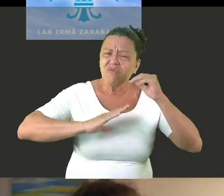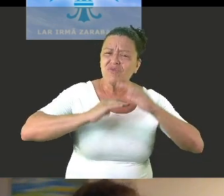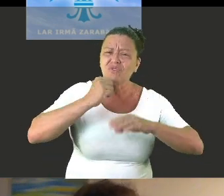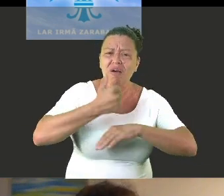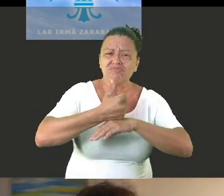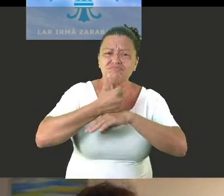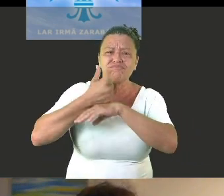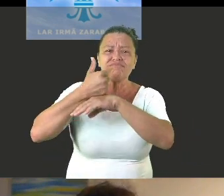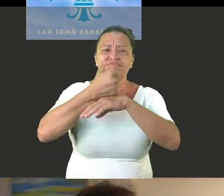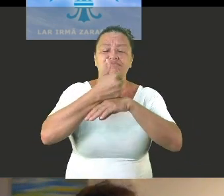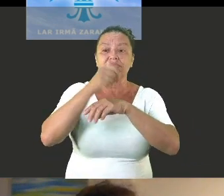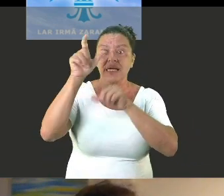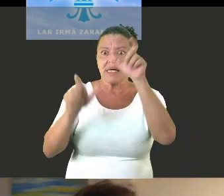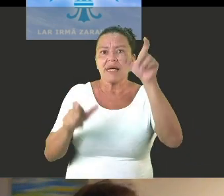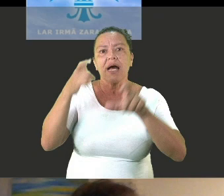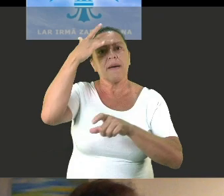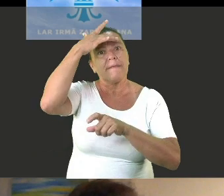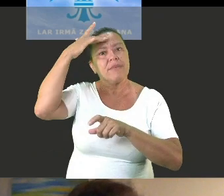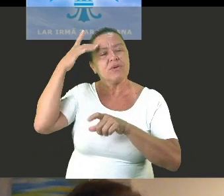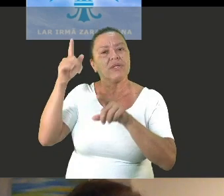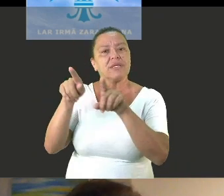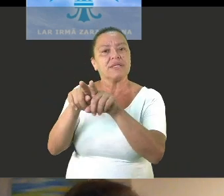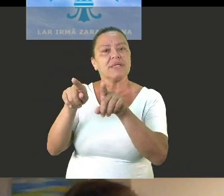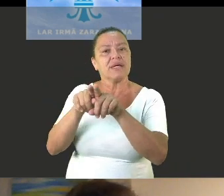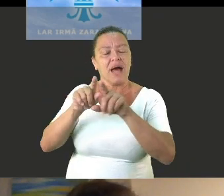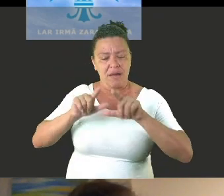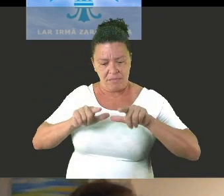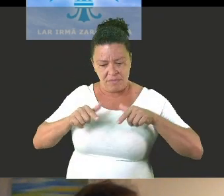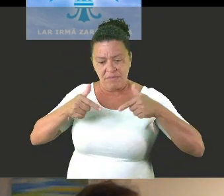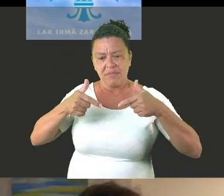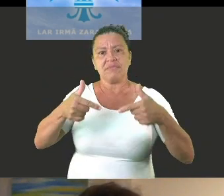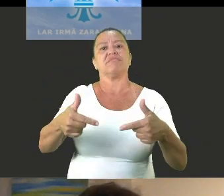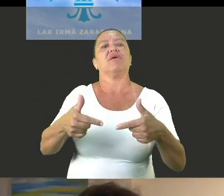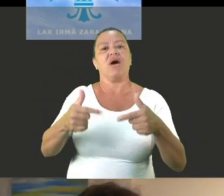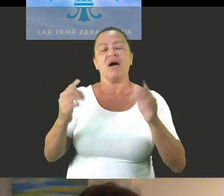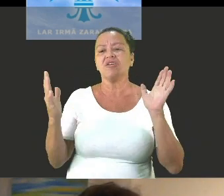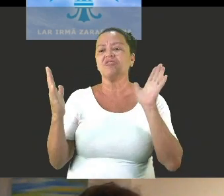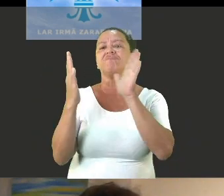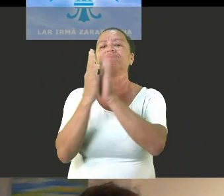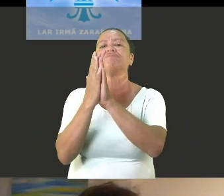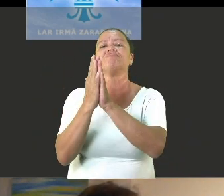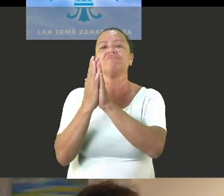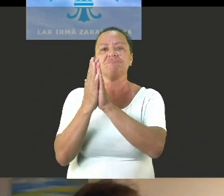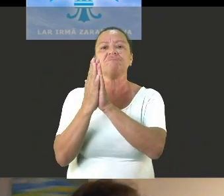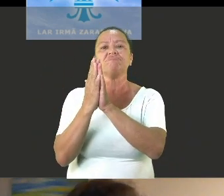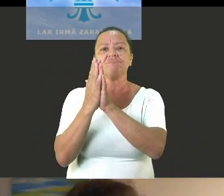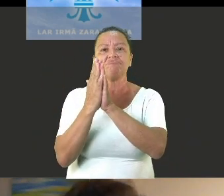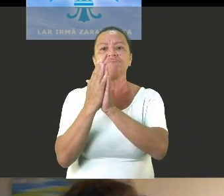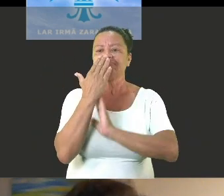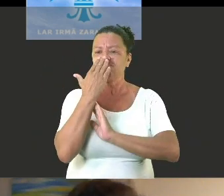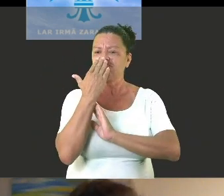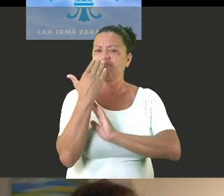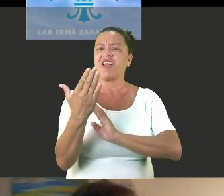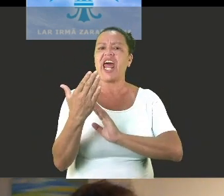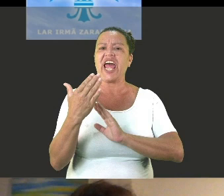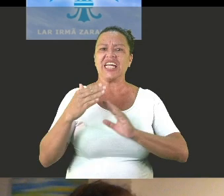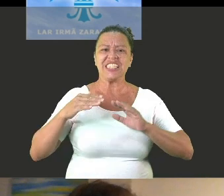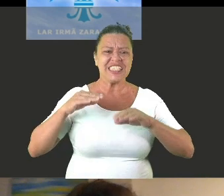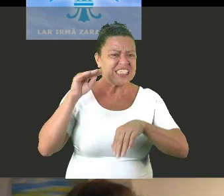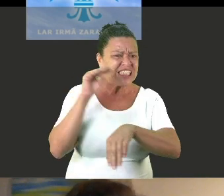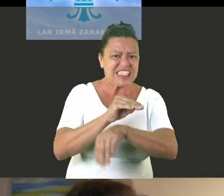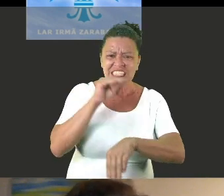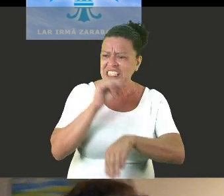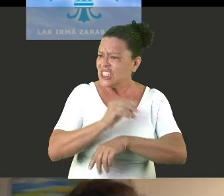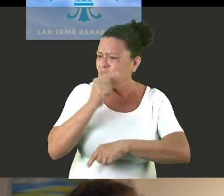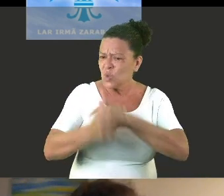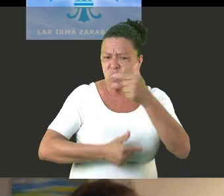profissionais, todas as pessoas que estão atuando nas linhas de frente, levando para os